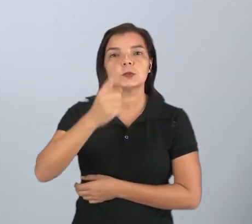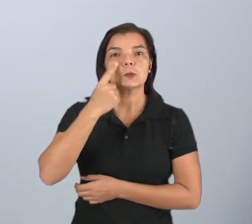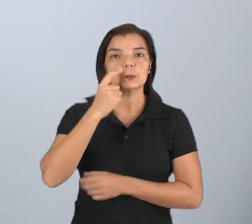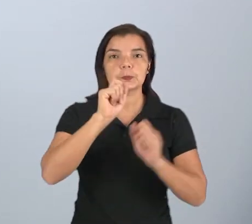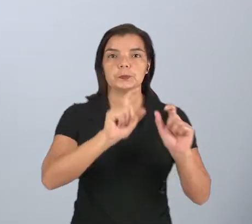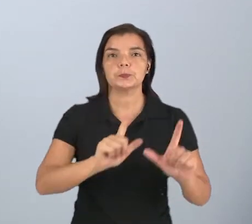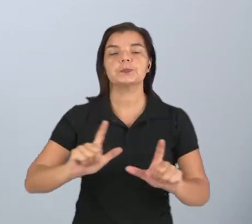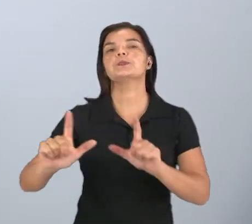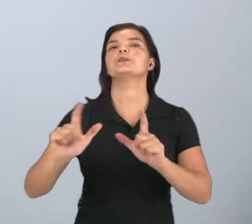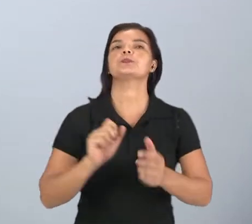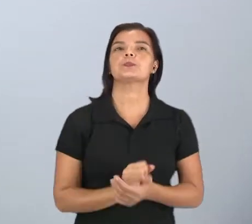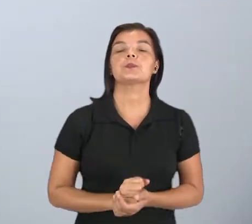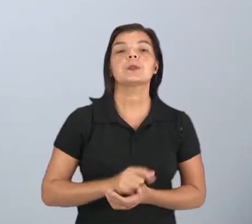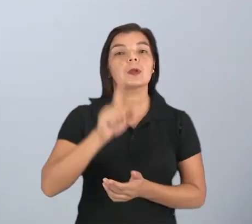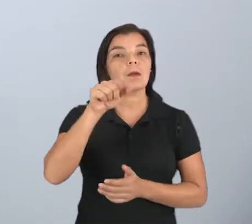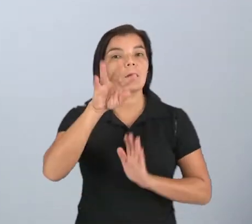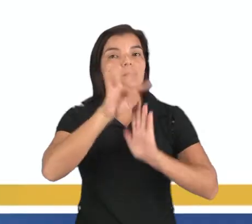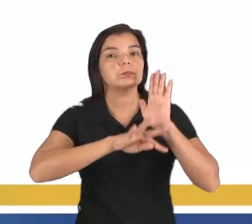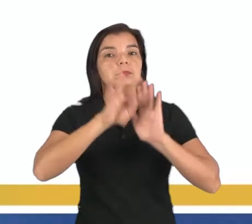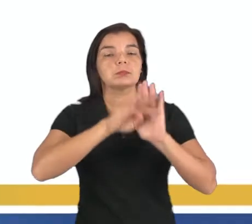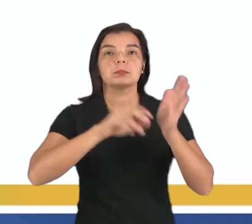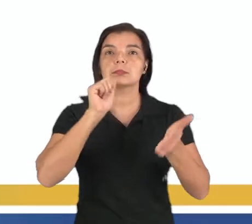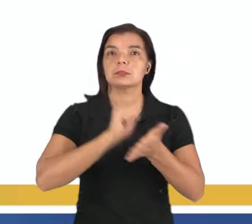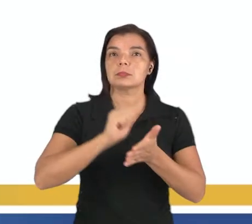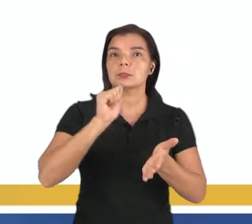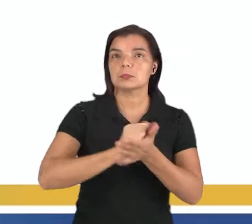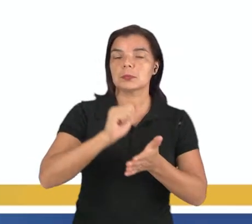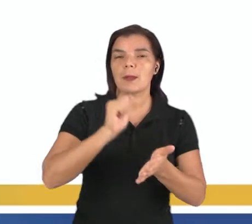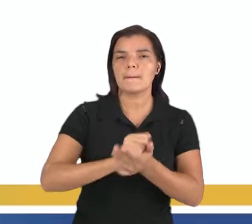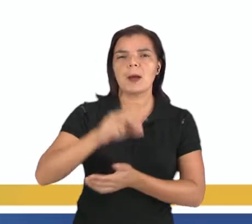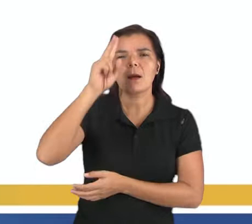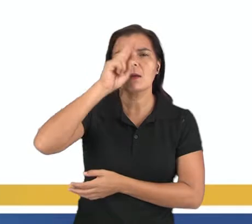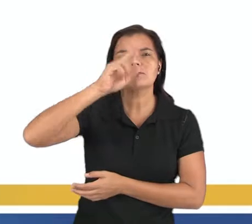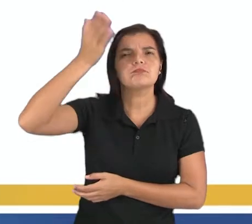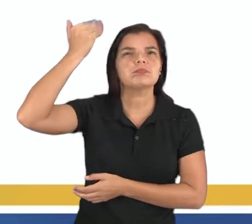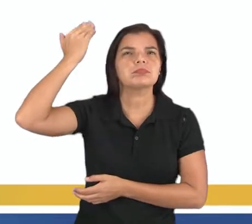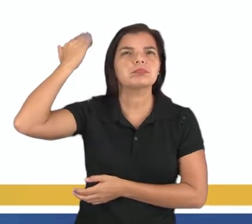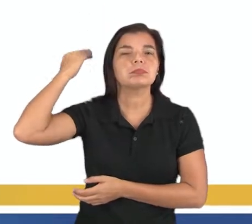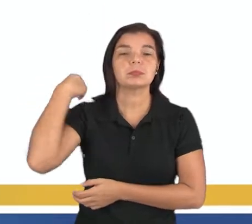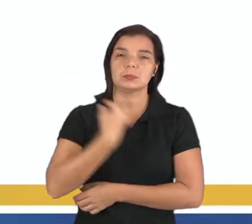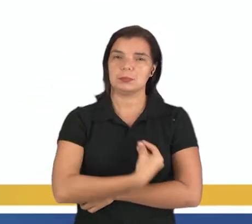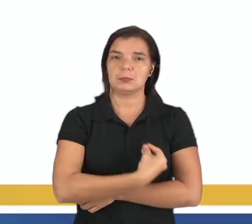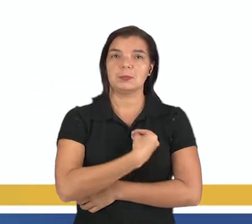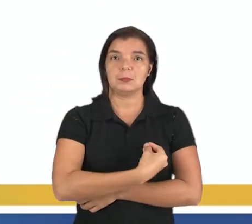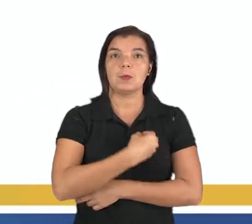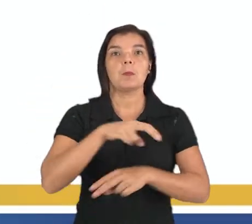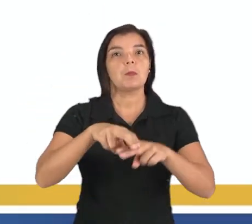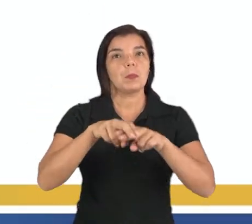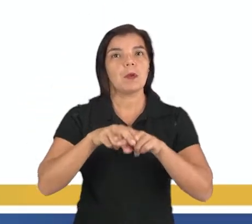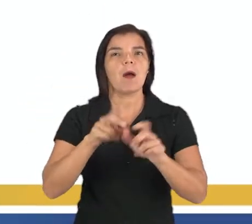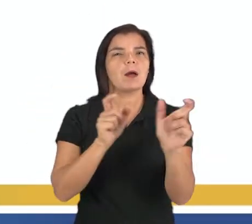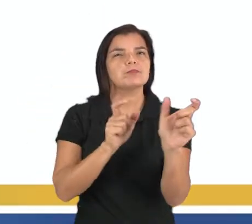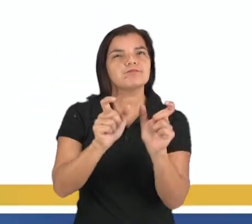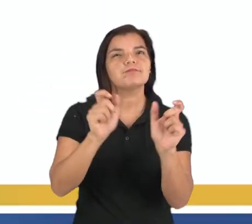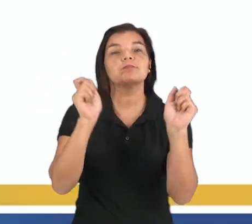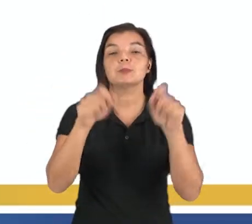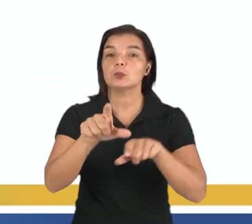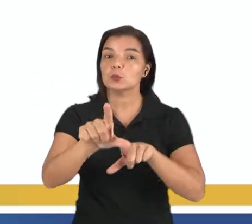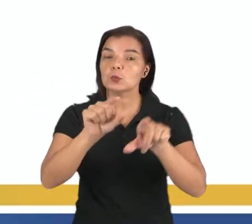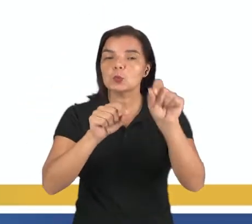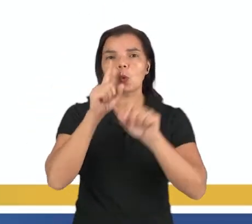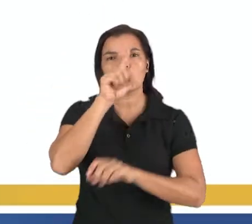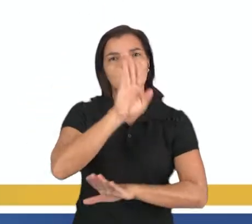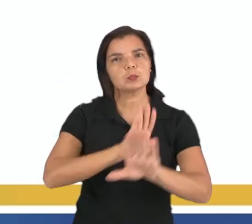Acompanhe comigo. São textos produzidos para rememorar o passado vivido. Para isso, as palavras devem